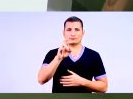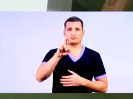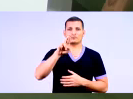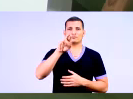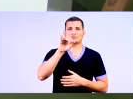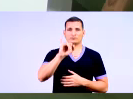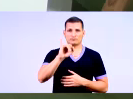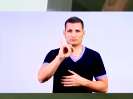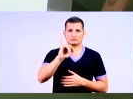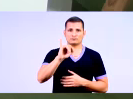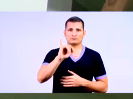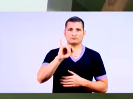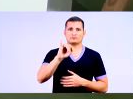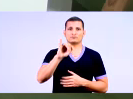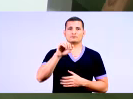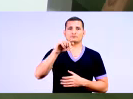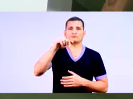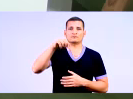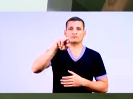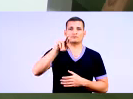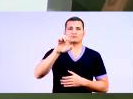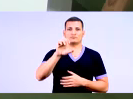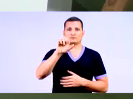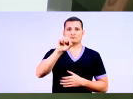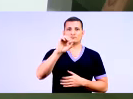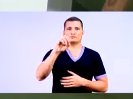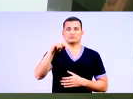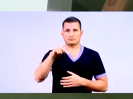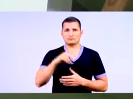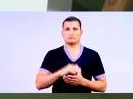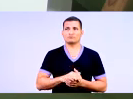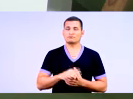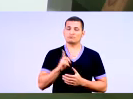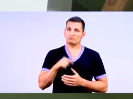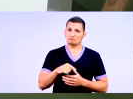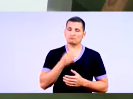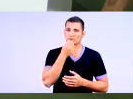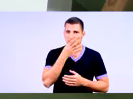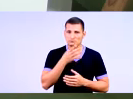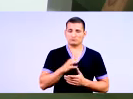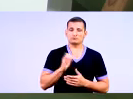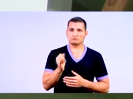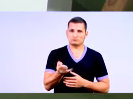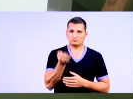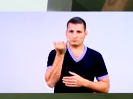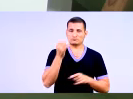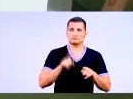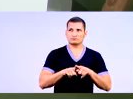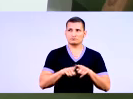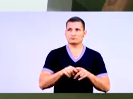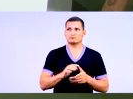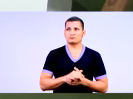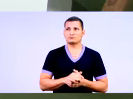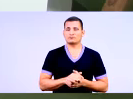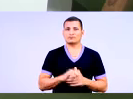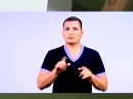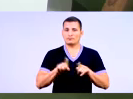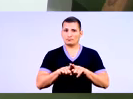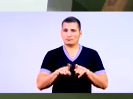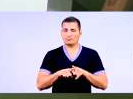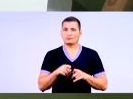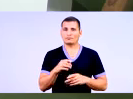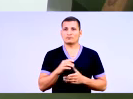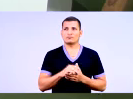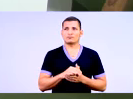Erickson, realmente vai ser muito bom e muito proveitoso. E eles também só fizeram um comentário que